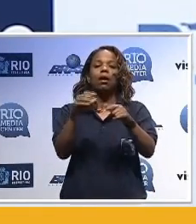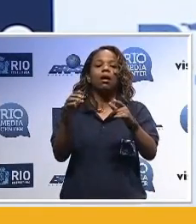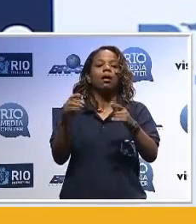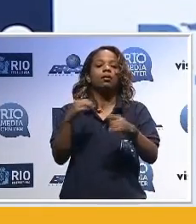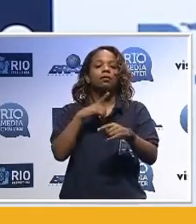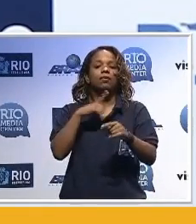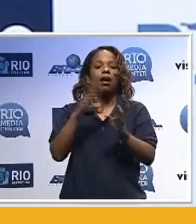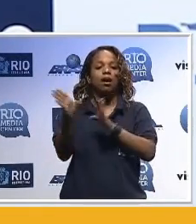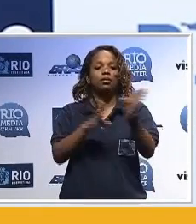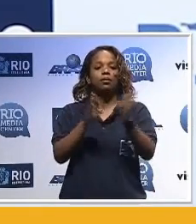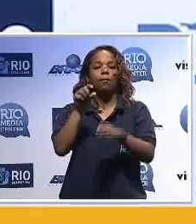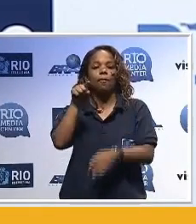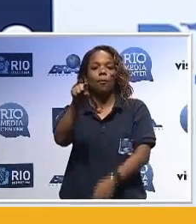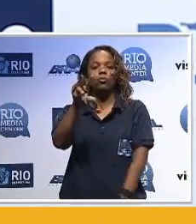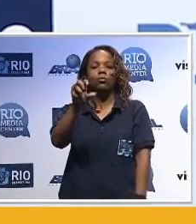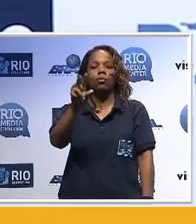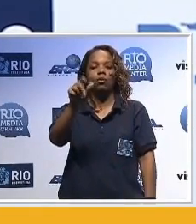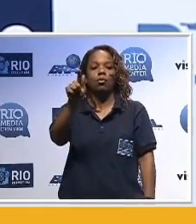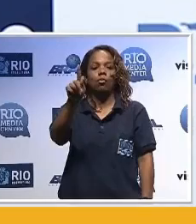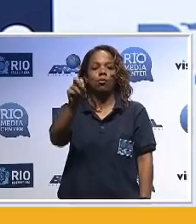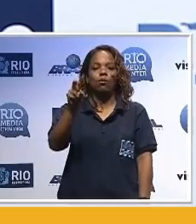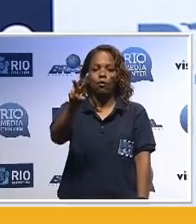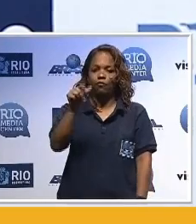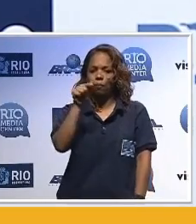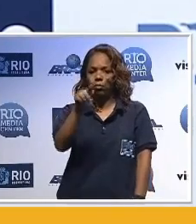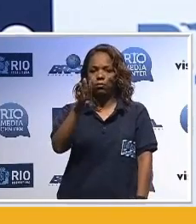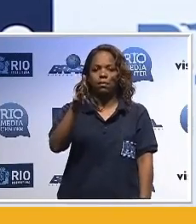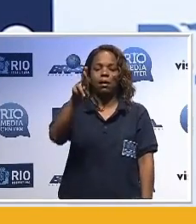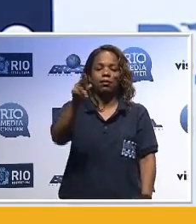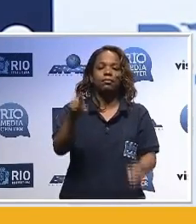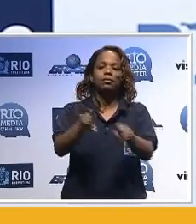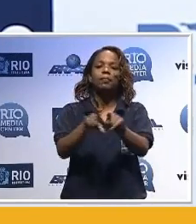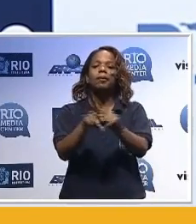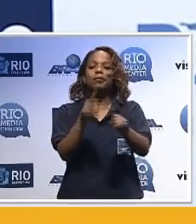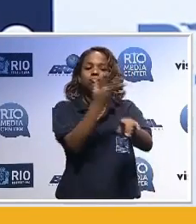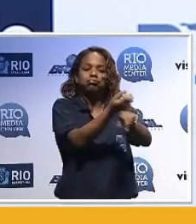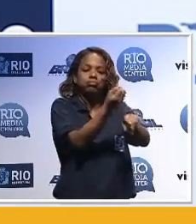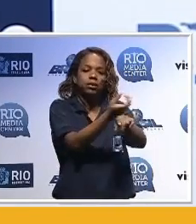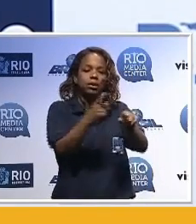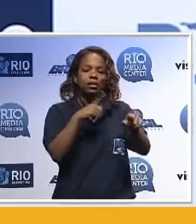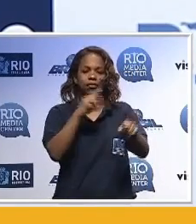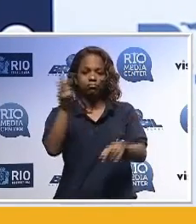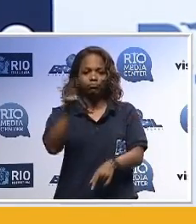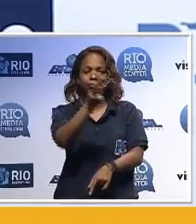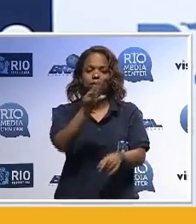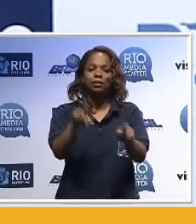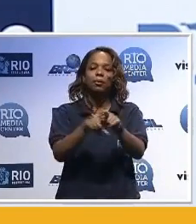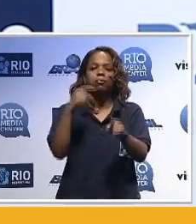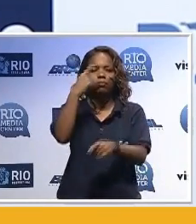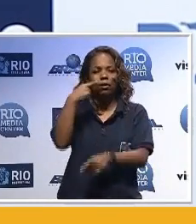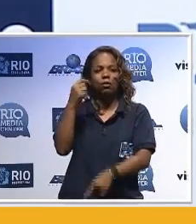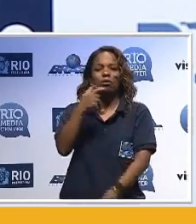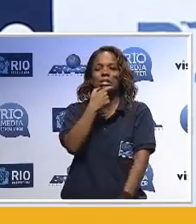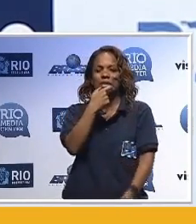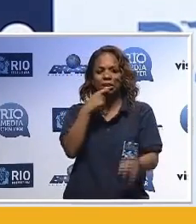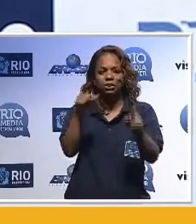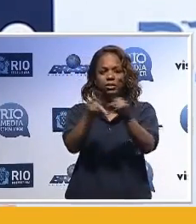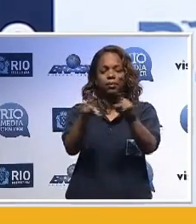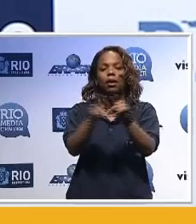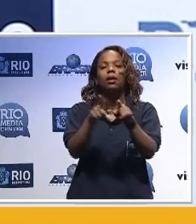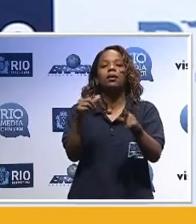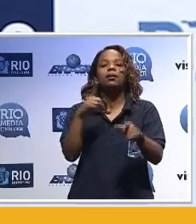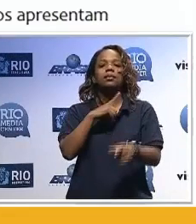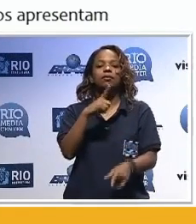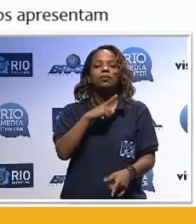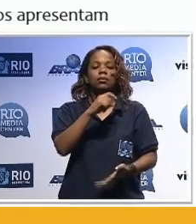turismoacessível.gov.br. Isso tem também em aplicativo. O guia está no site, em inglês e espanhol. Na verdade, ele estava em